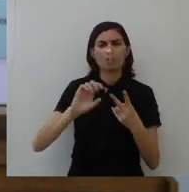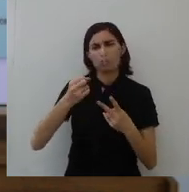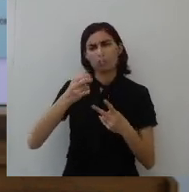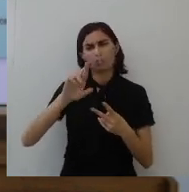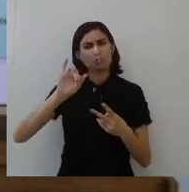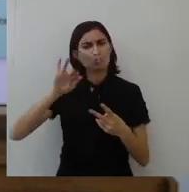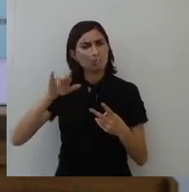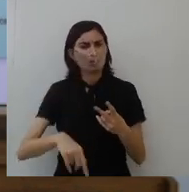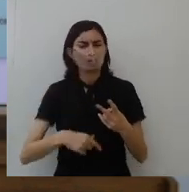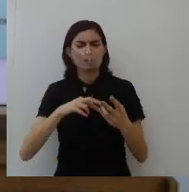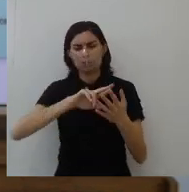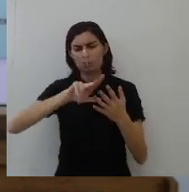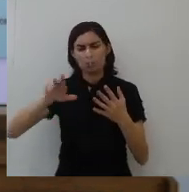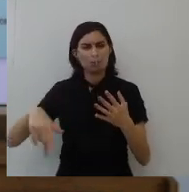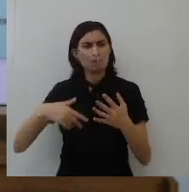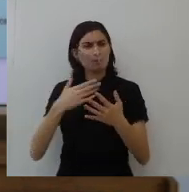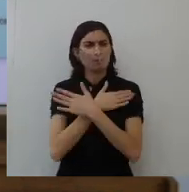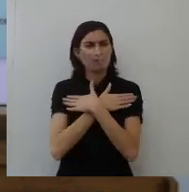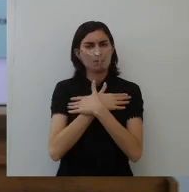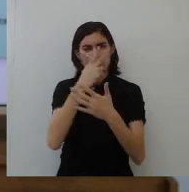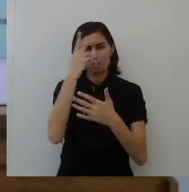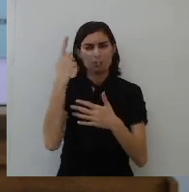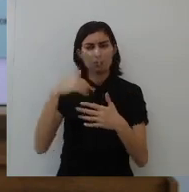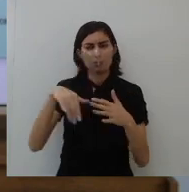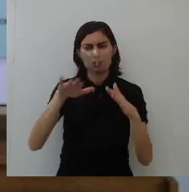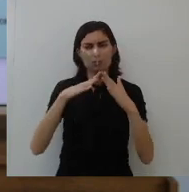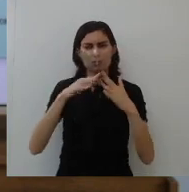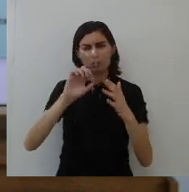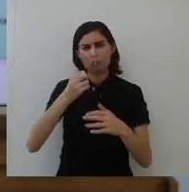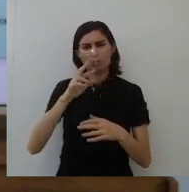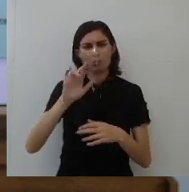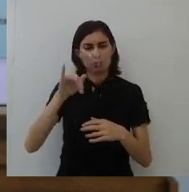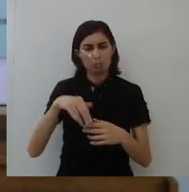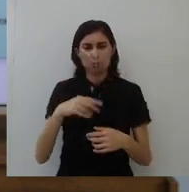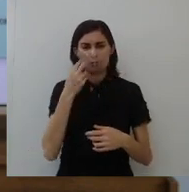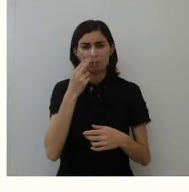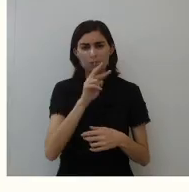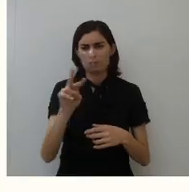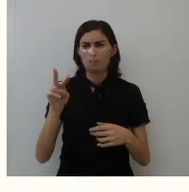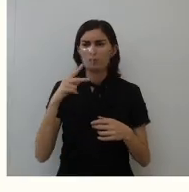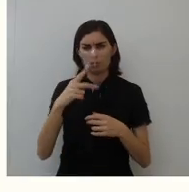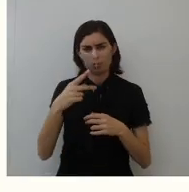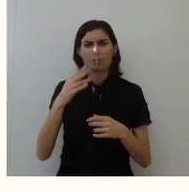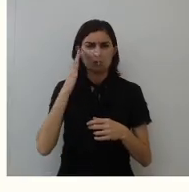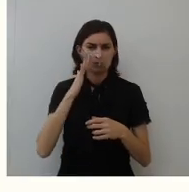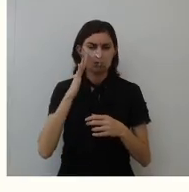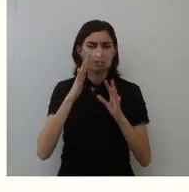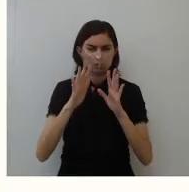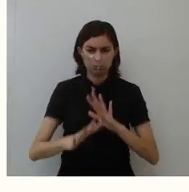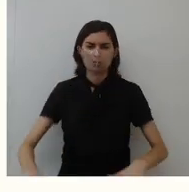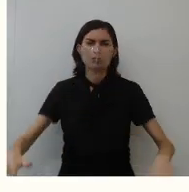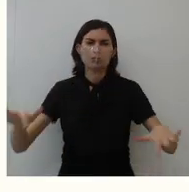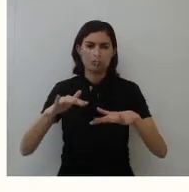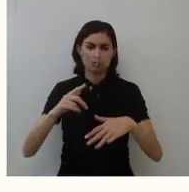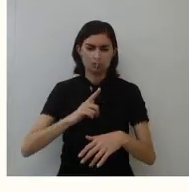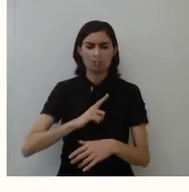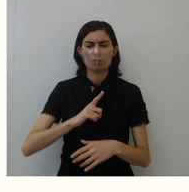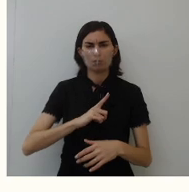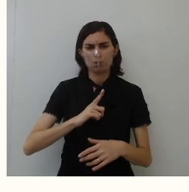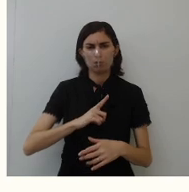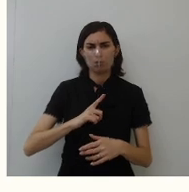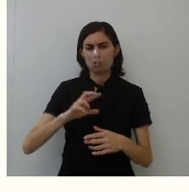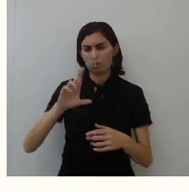Surubim, tá certo? Abraço aí pro pessoal do Surubim. Ok? Então vejam, esse é o entendimento geral que a gente tem